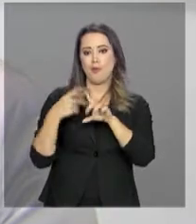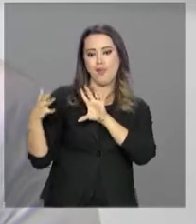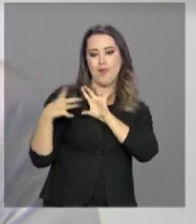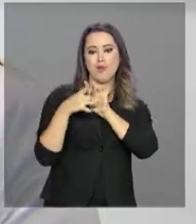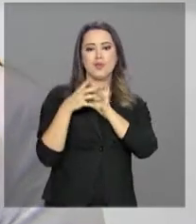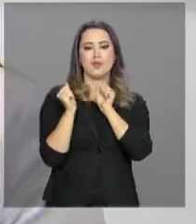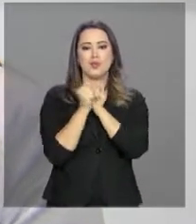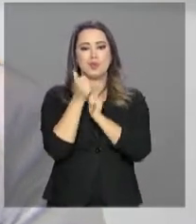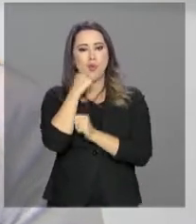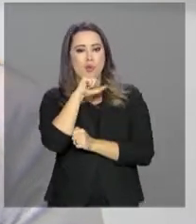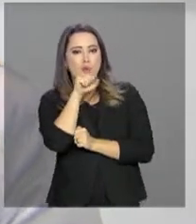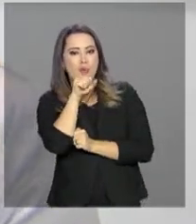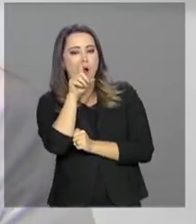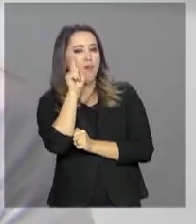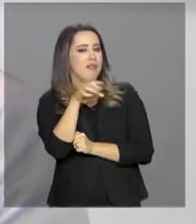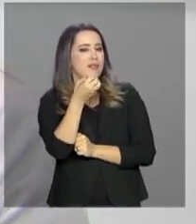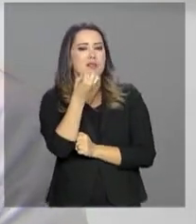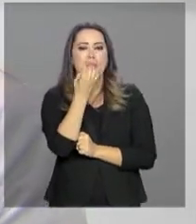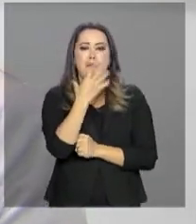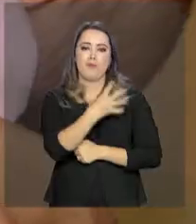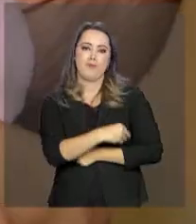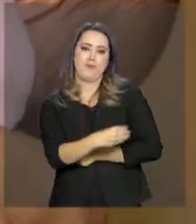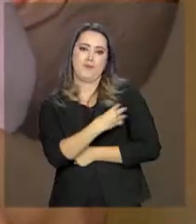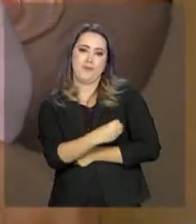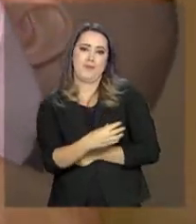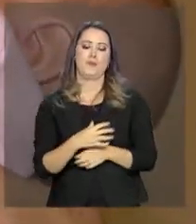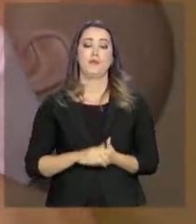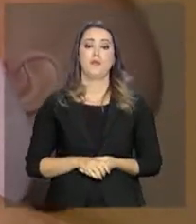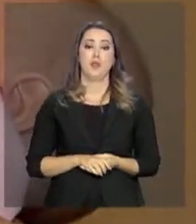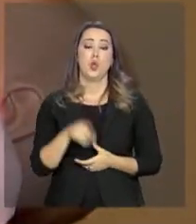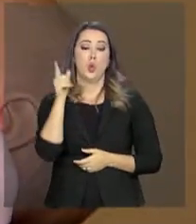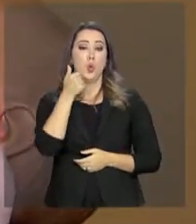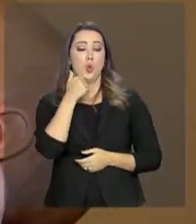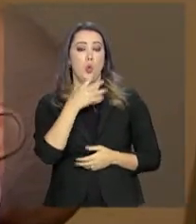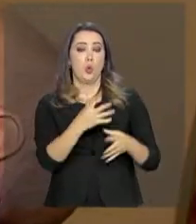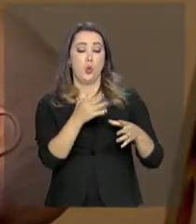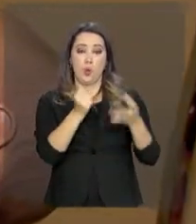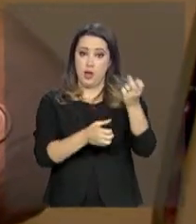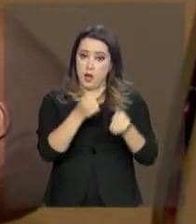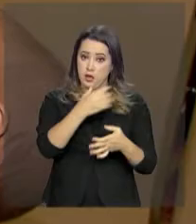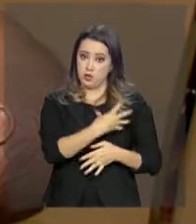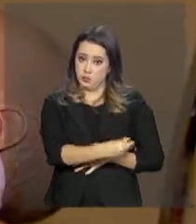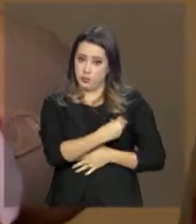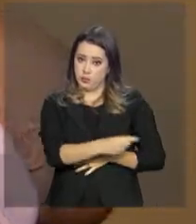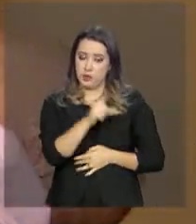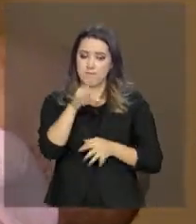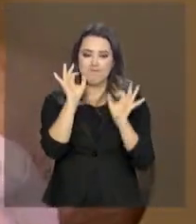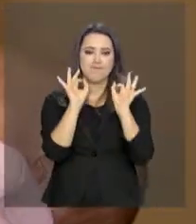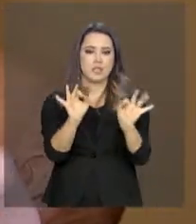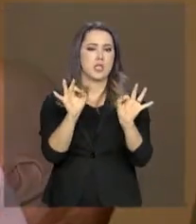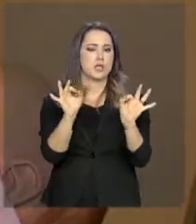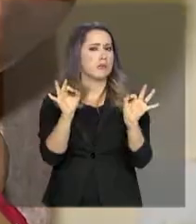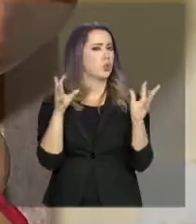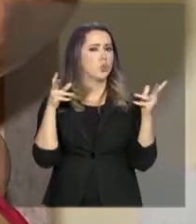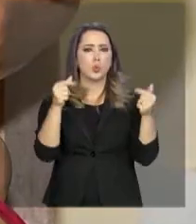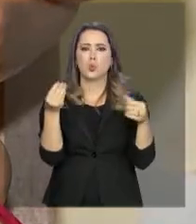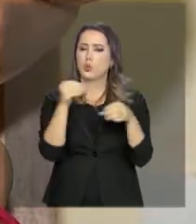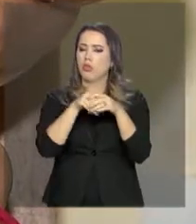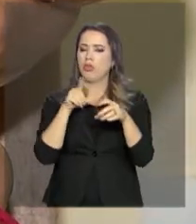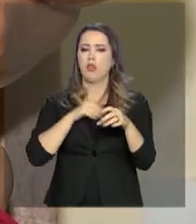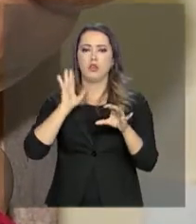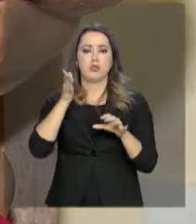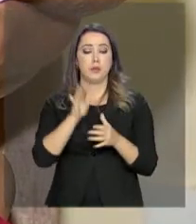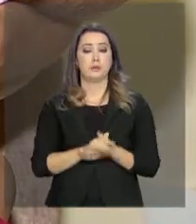também é um benefício do aleitamento materno o leite materno é considerado um alimento completo perfeito para os bebês mas